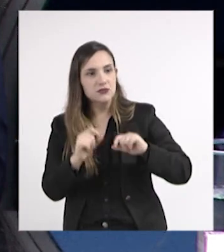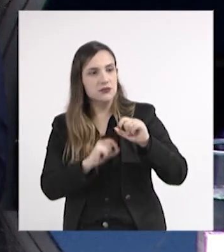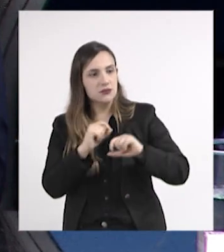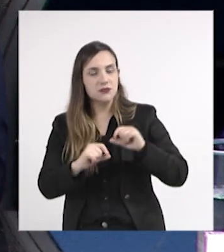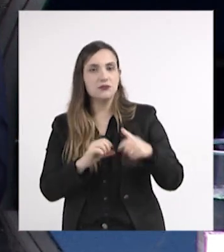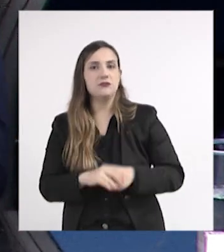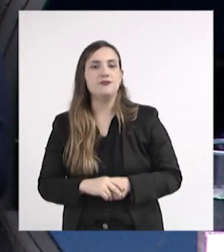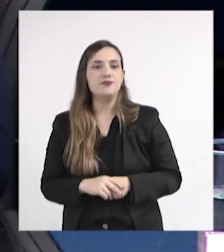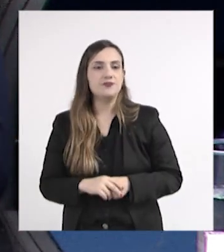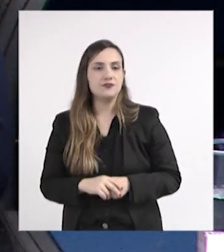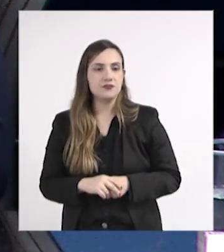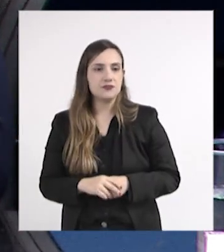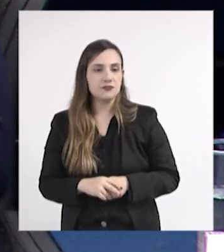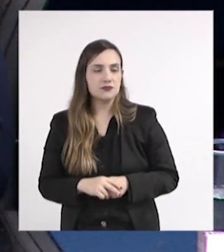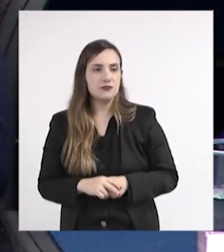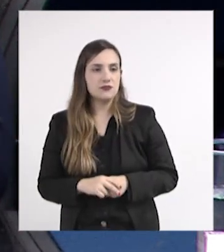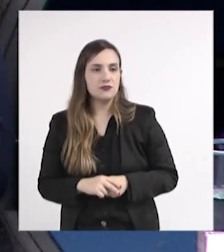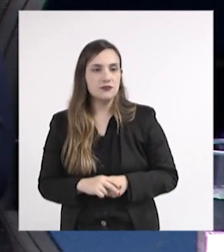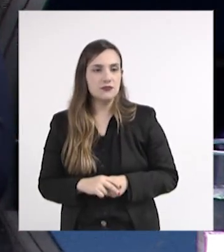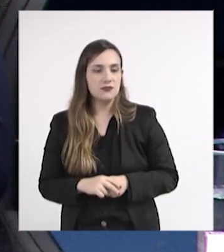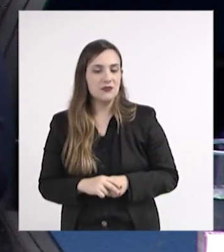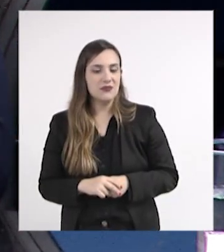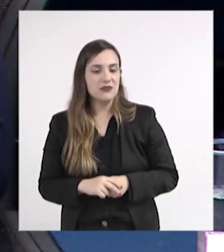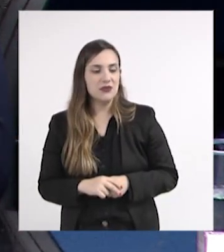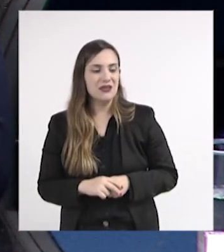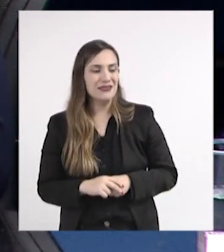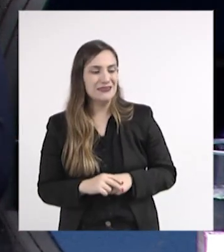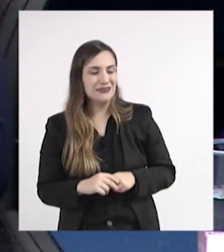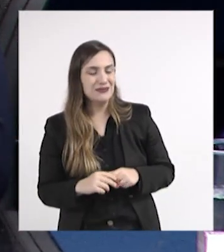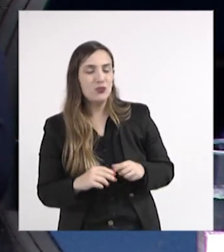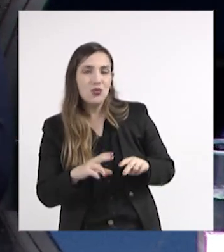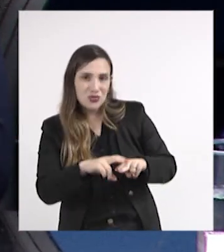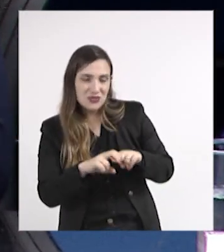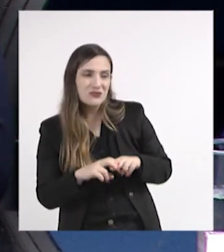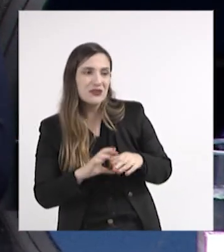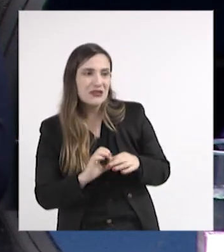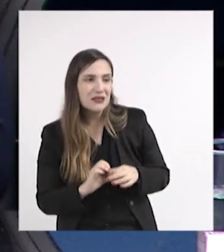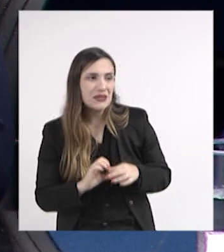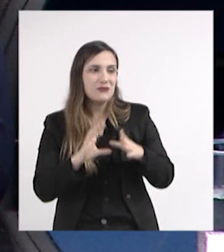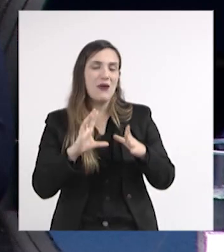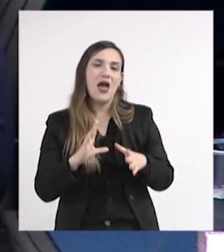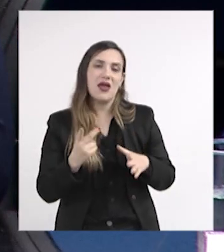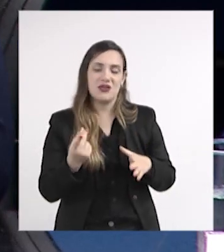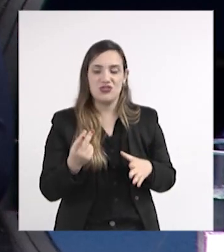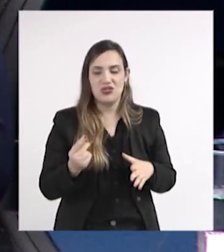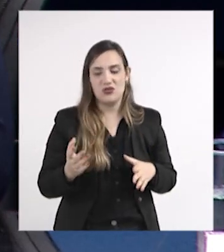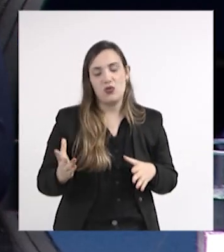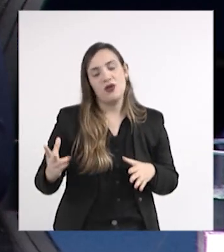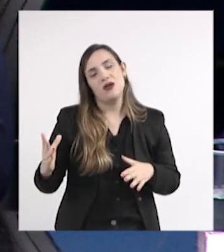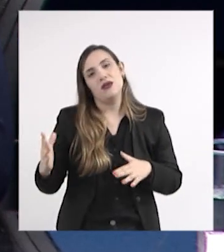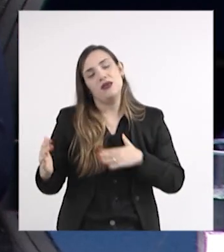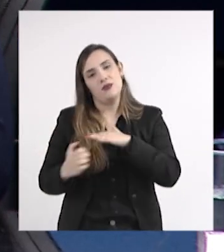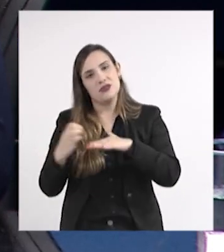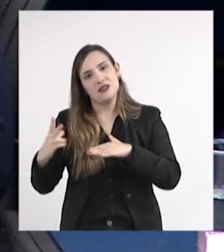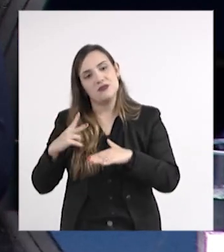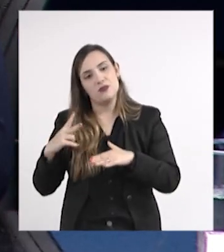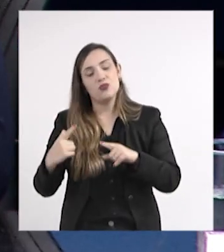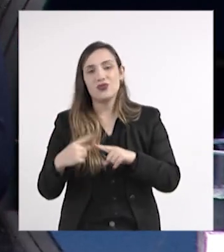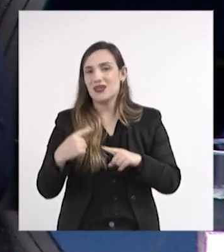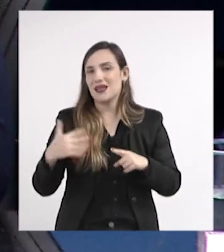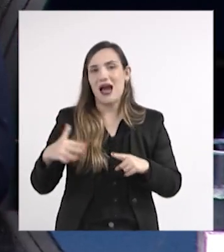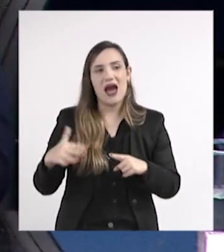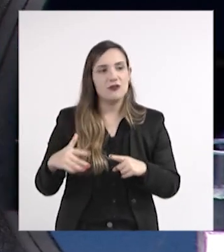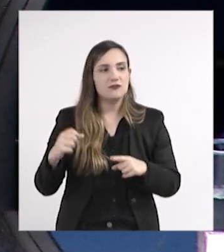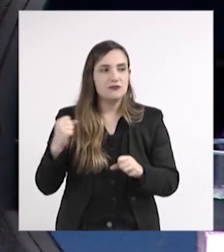para essa desincumbência. Esse é, então, um gráfico que merece bastante atenção e será evidenciado